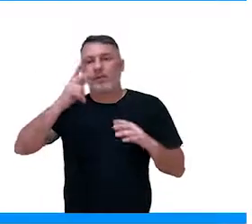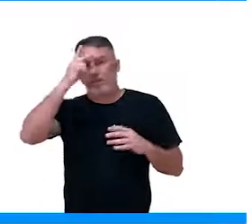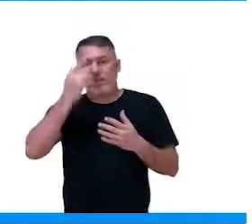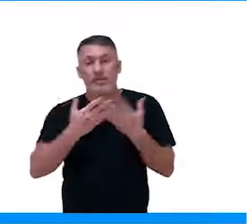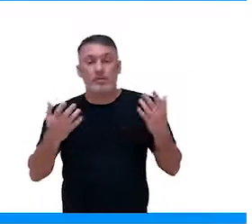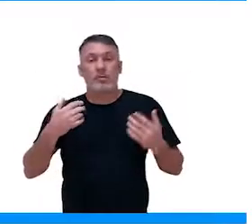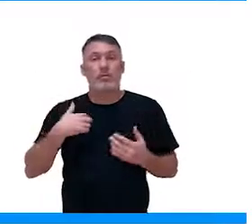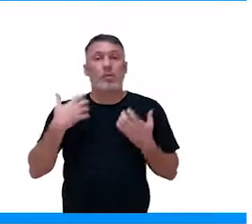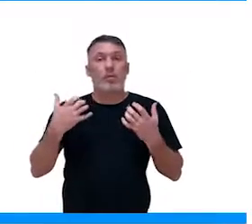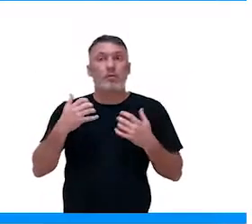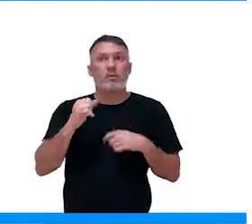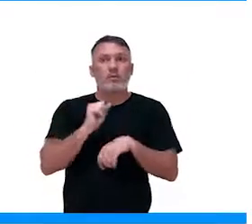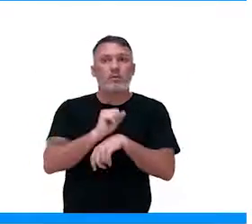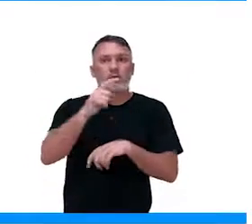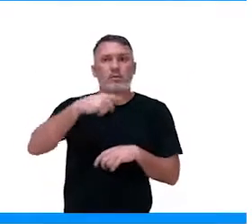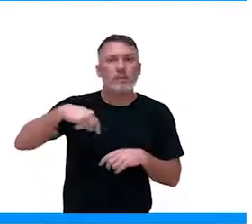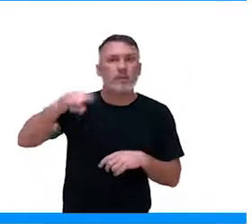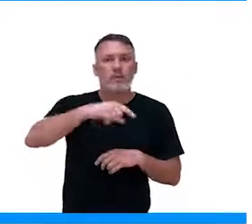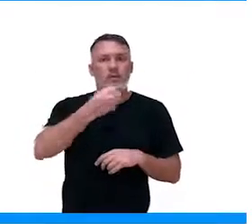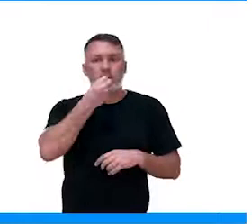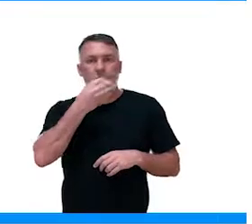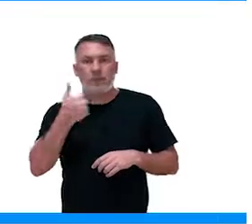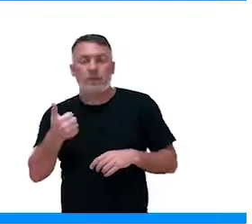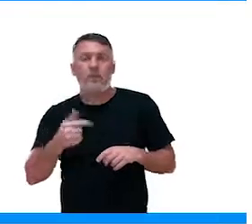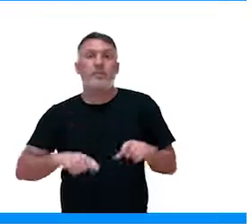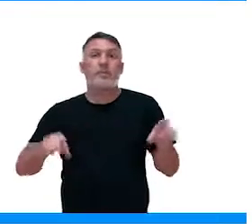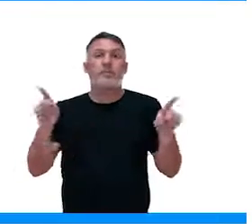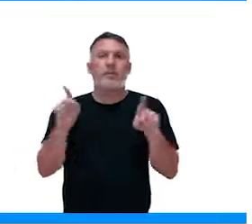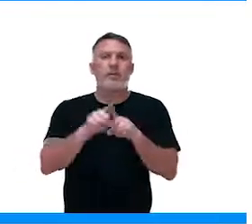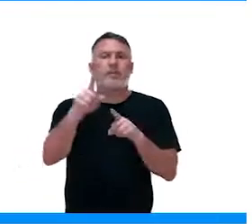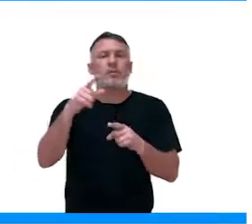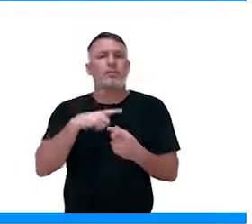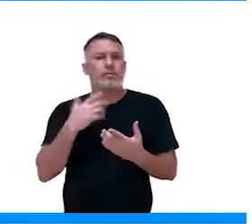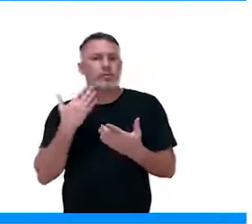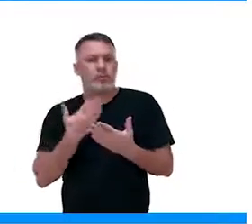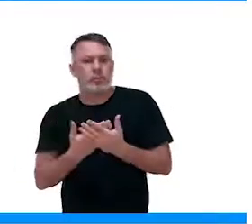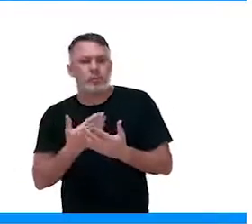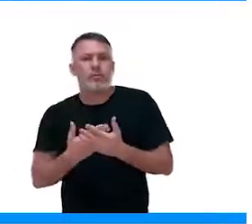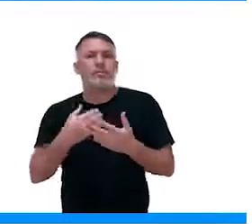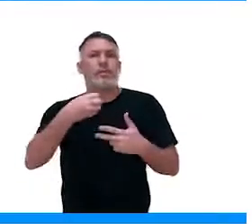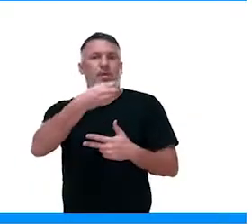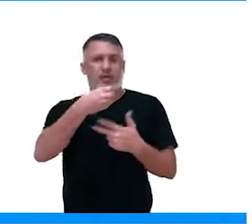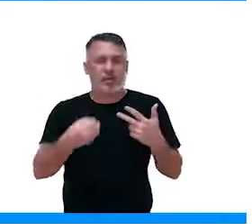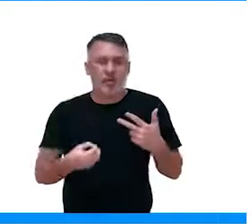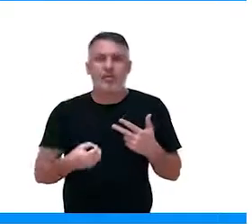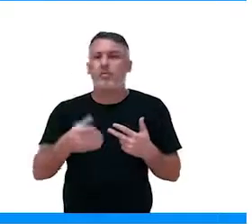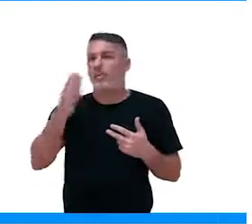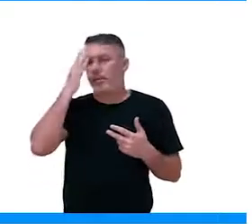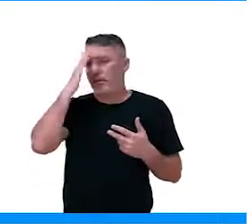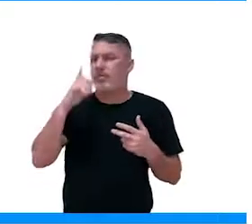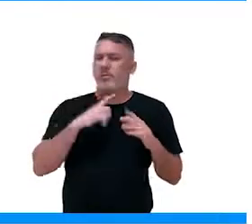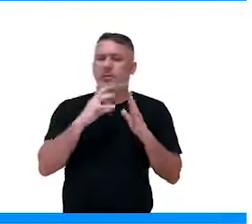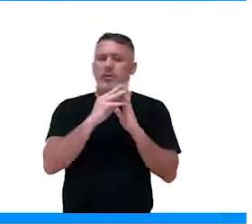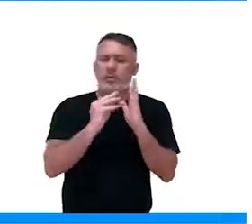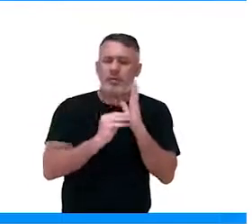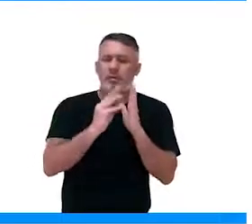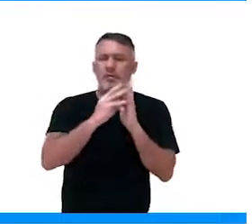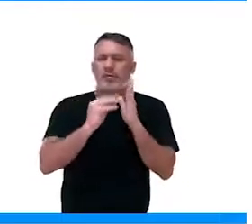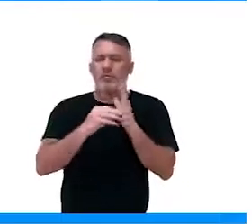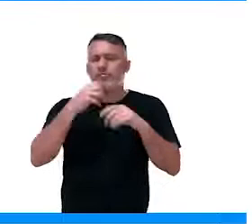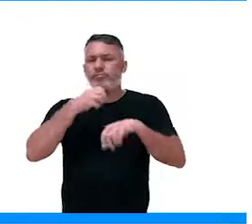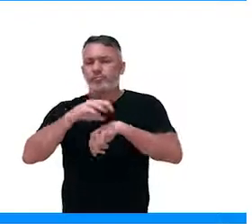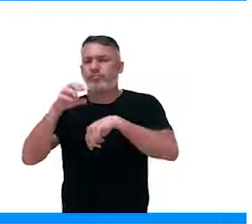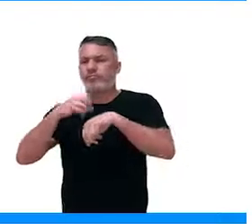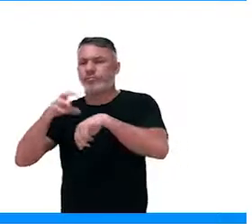Olá, pessoal, espero que todos estejam bem. Espero também que vocês estejam estudando bastante para o Enem. Temos aí vários